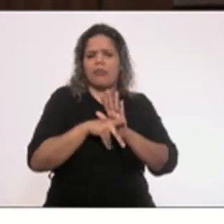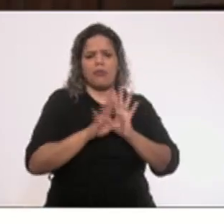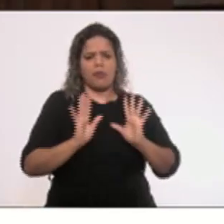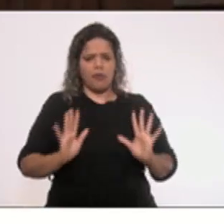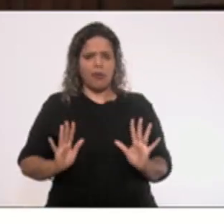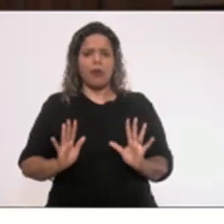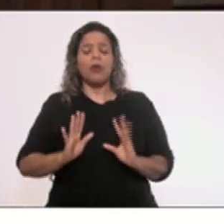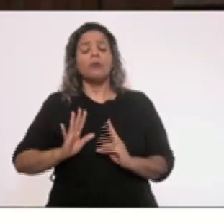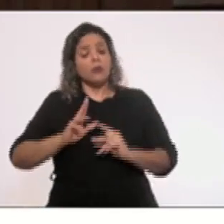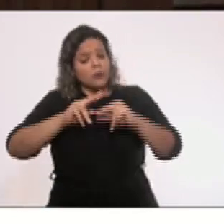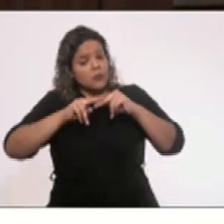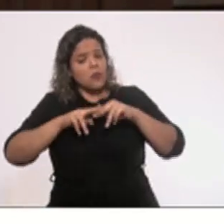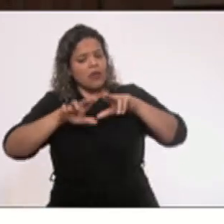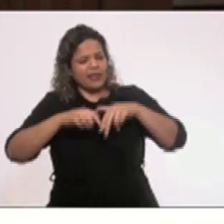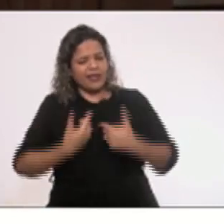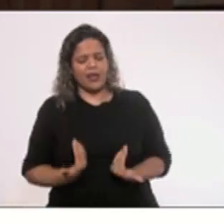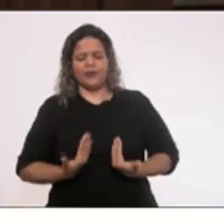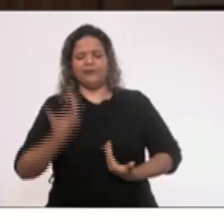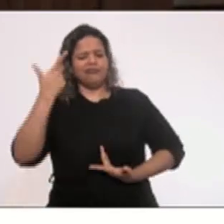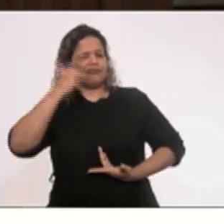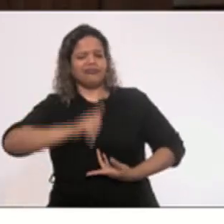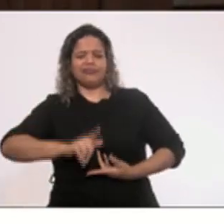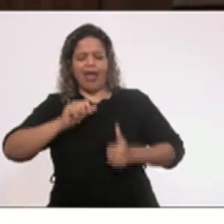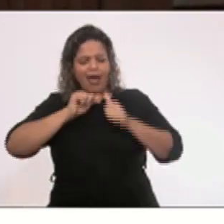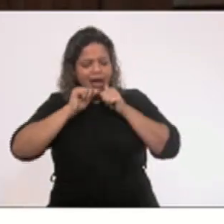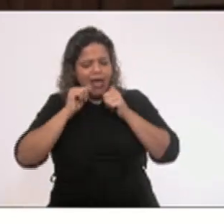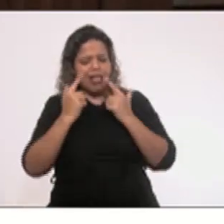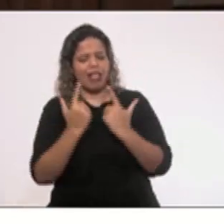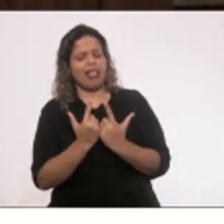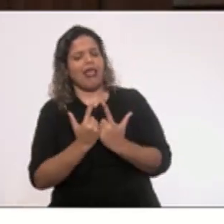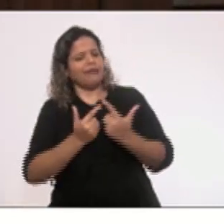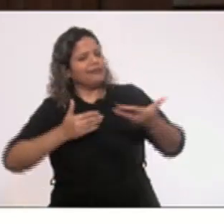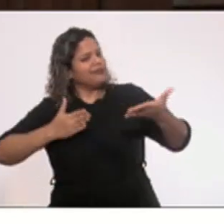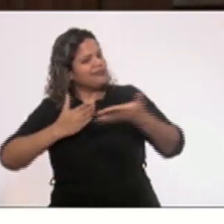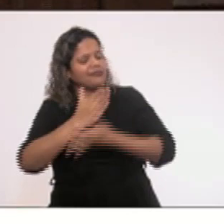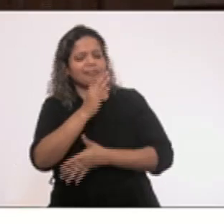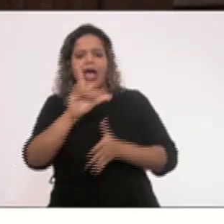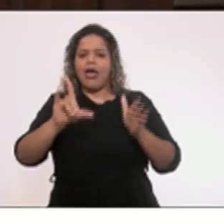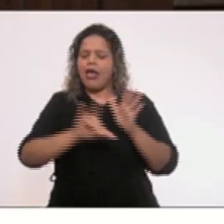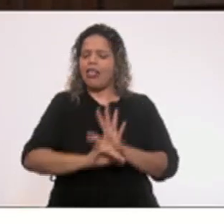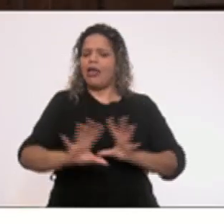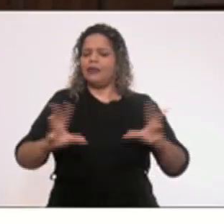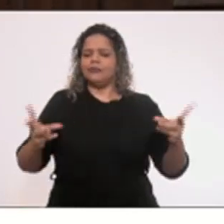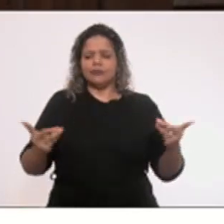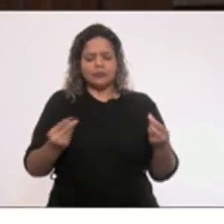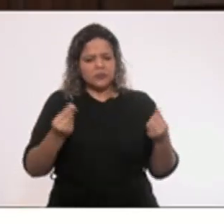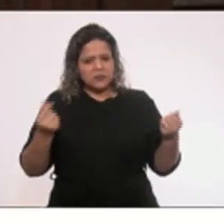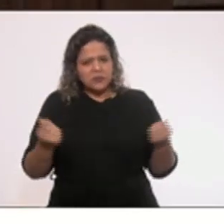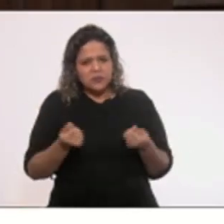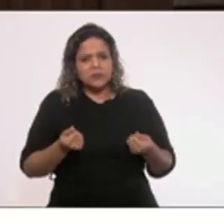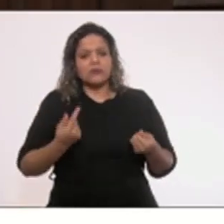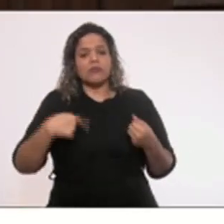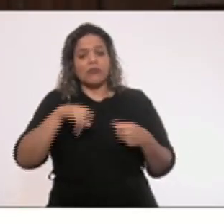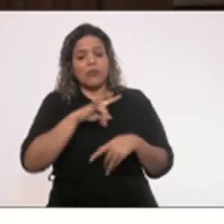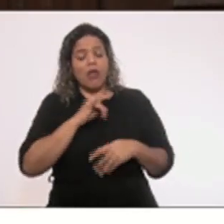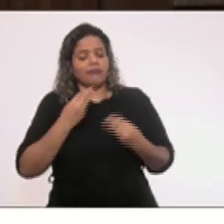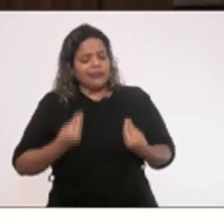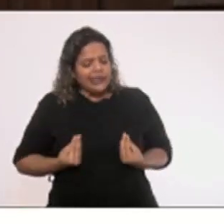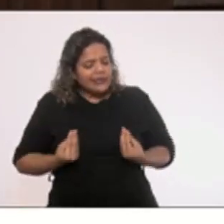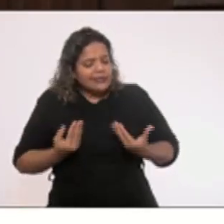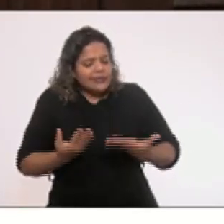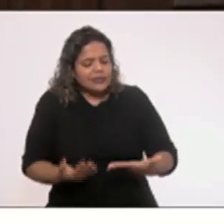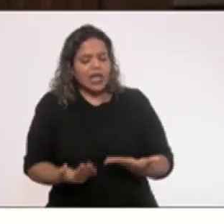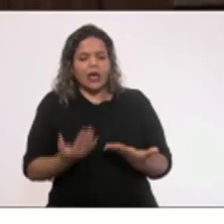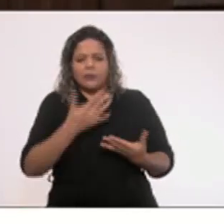natureza. Então, essa casa ganha muito aprovando uma lei com essa envergadura, dá